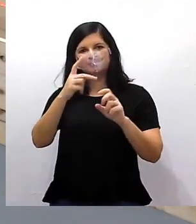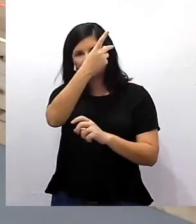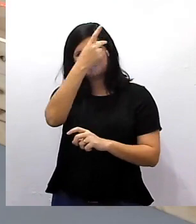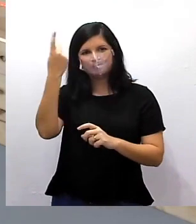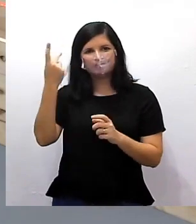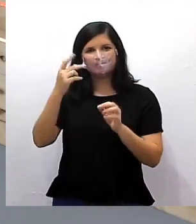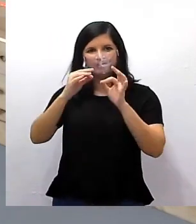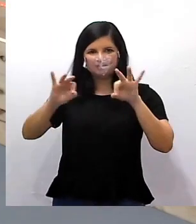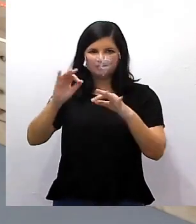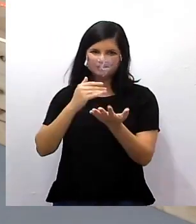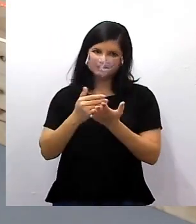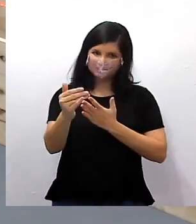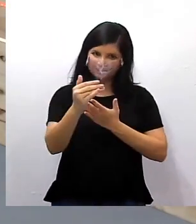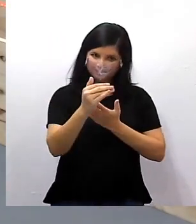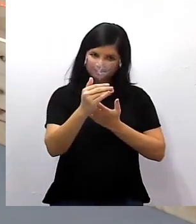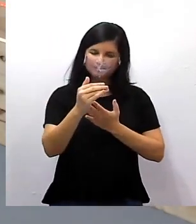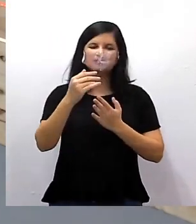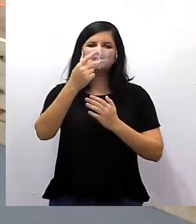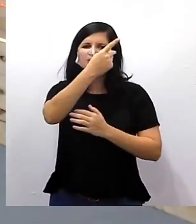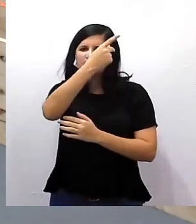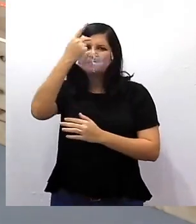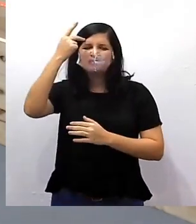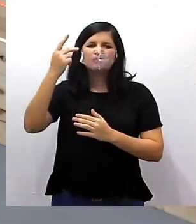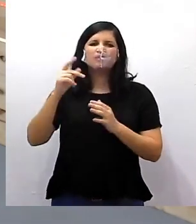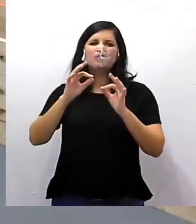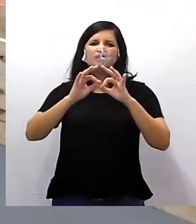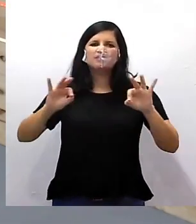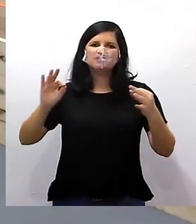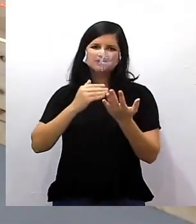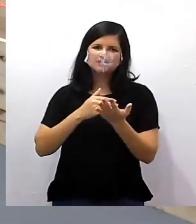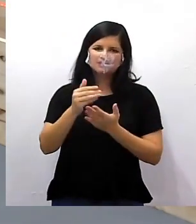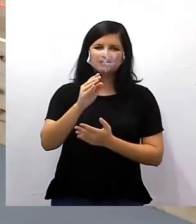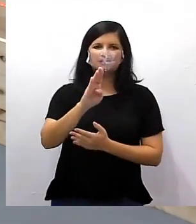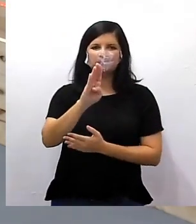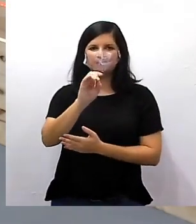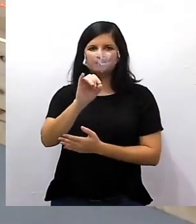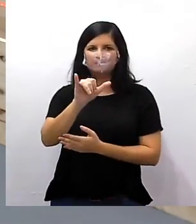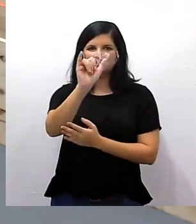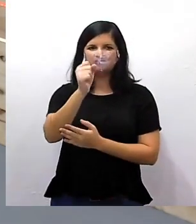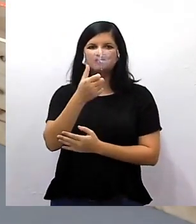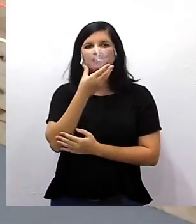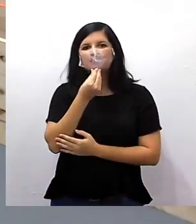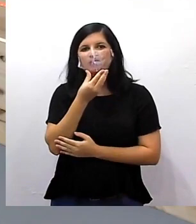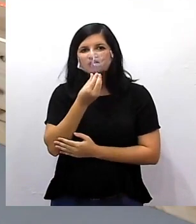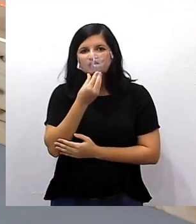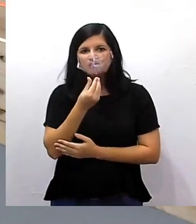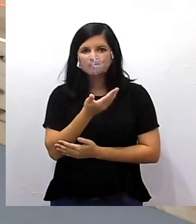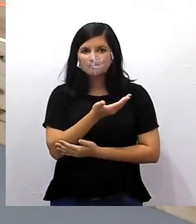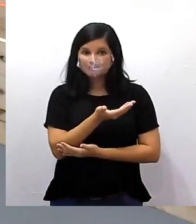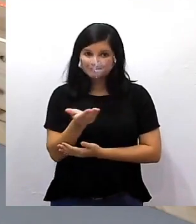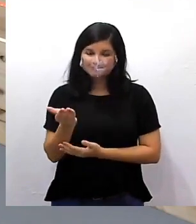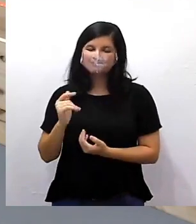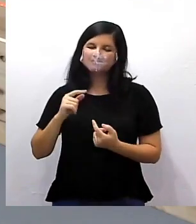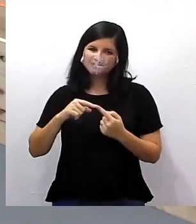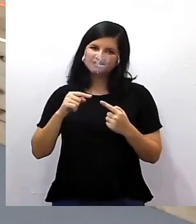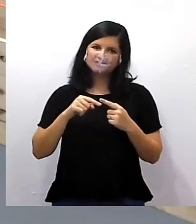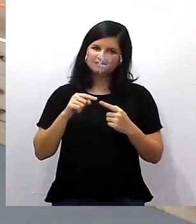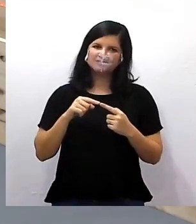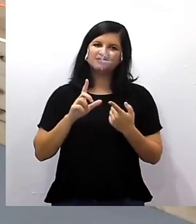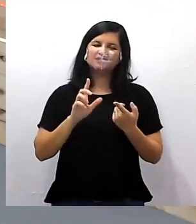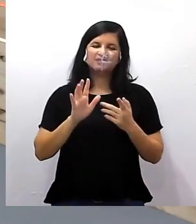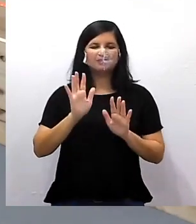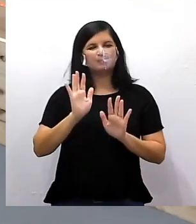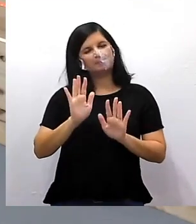oração inicial. O sujeito da oração inicial, the boys, que são os garotos, os meninos, corresponde a eles, não é isso? Então,